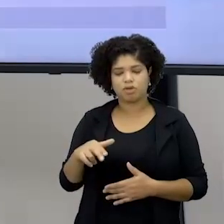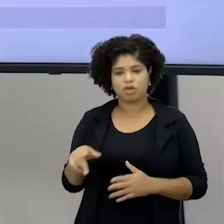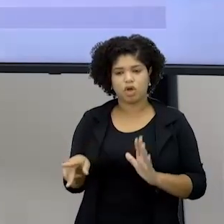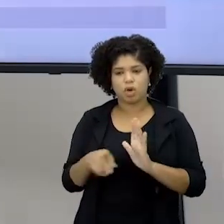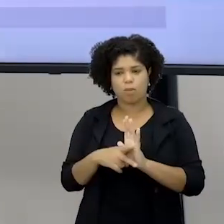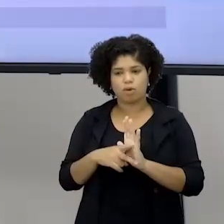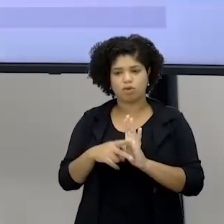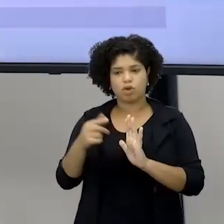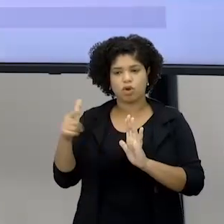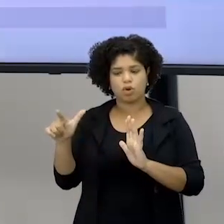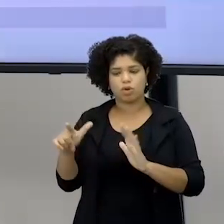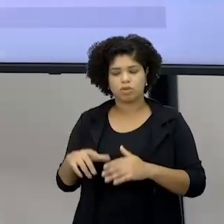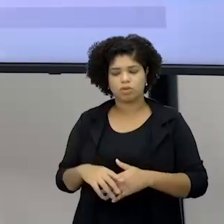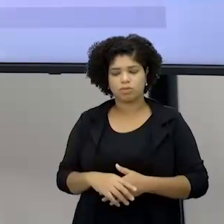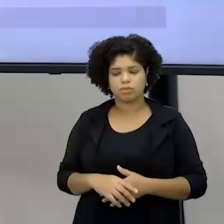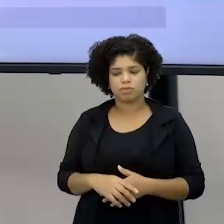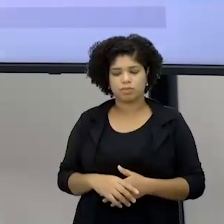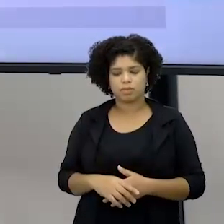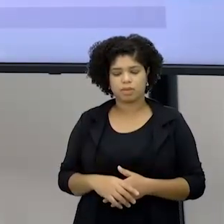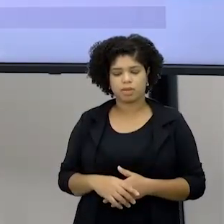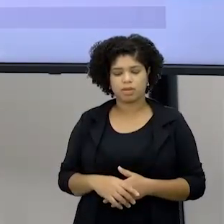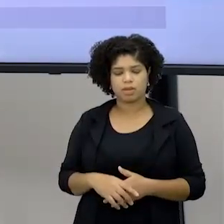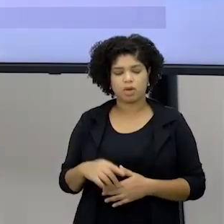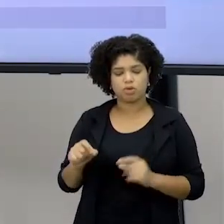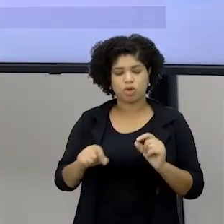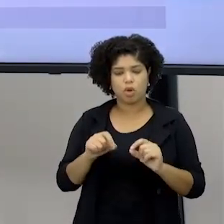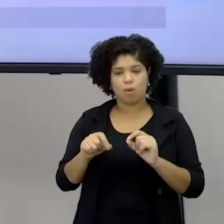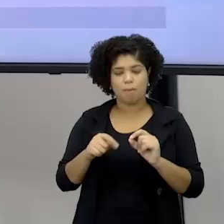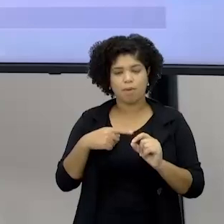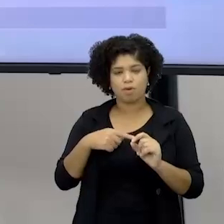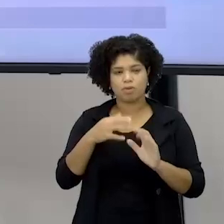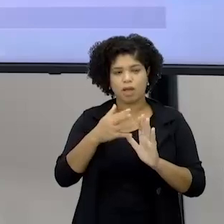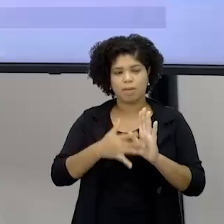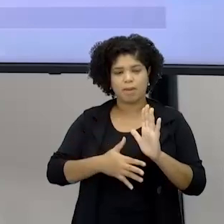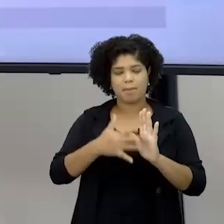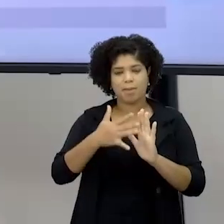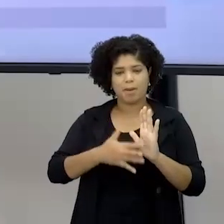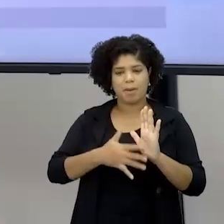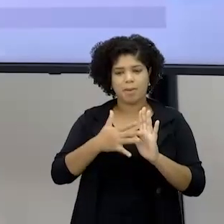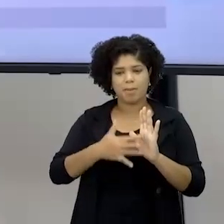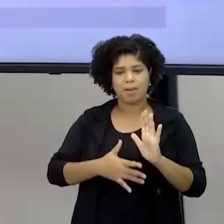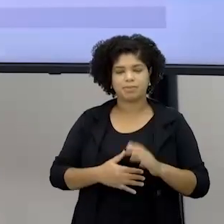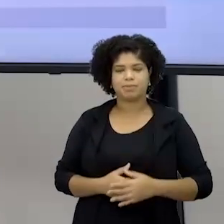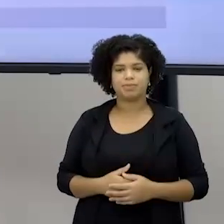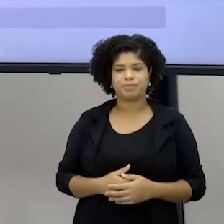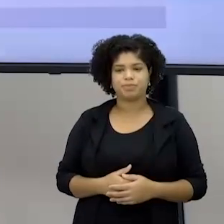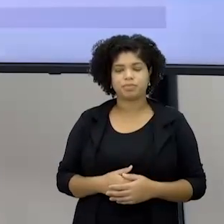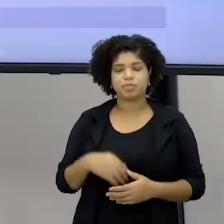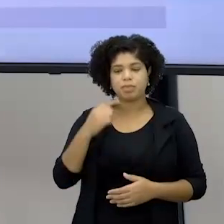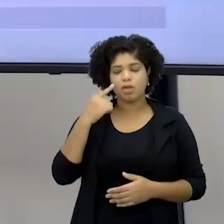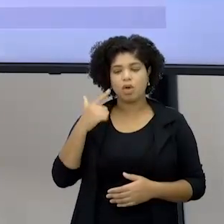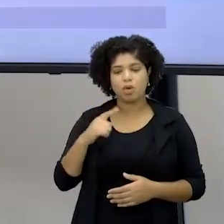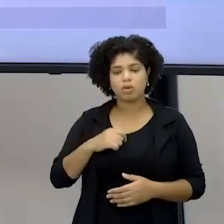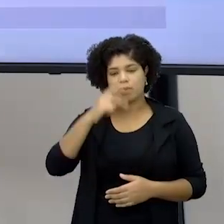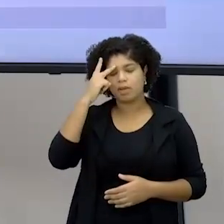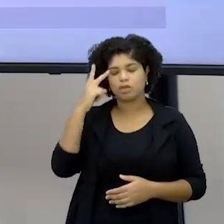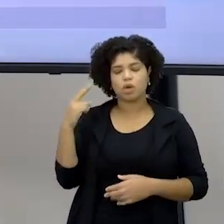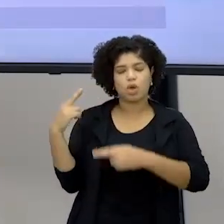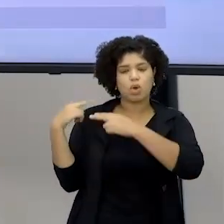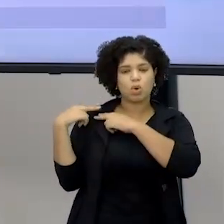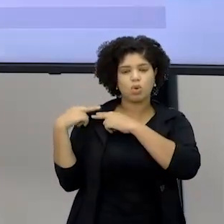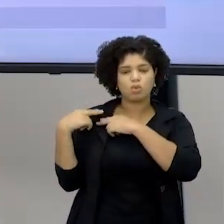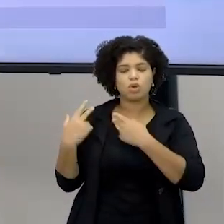dei o exemplo. A gente fez a discussão daquela questão norteadora. Falaram os esportes? Fica alguém responsável, ou